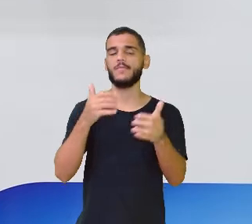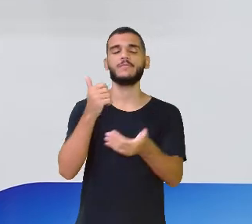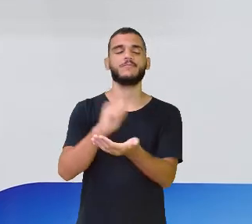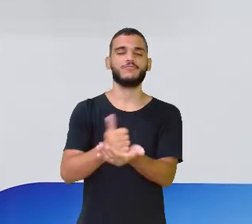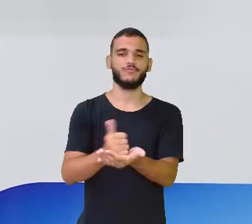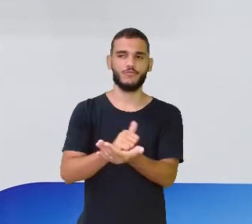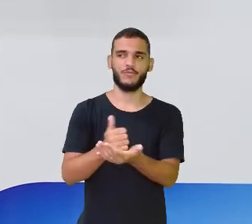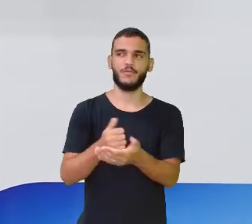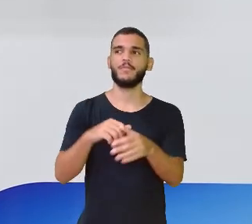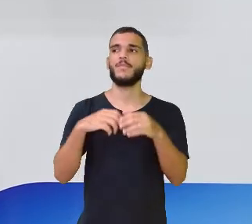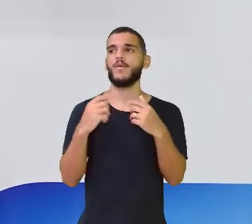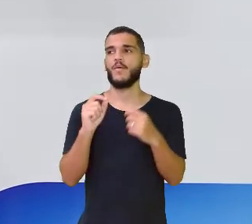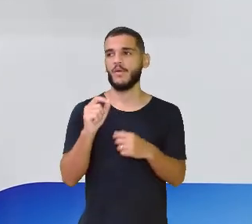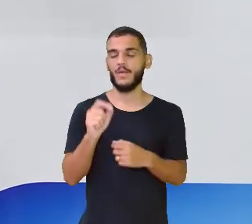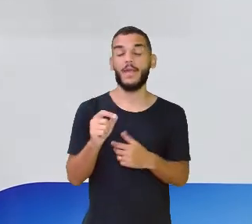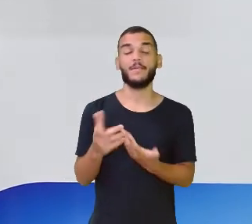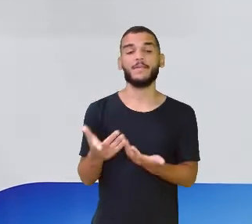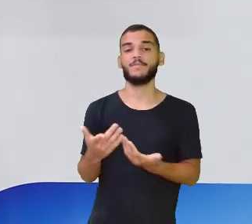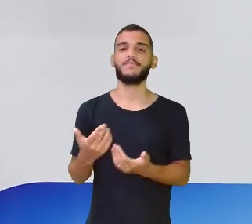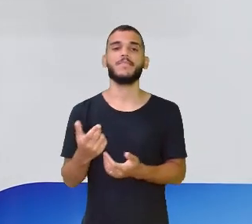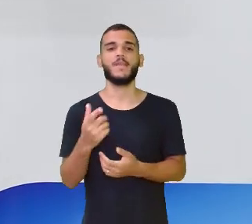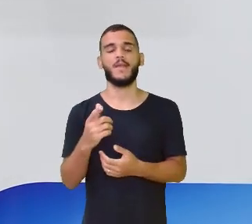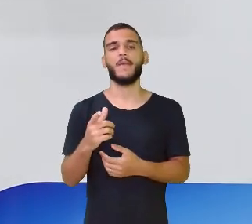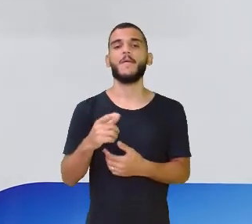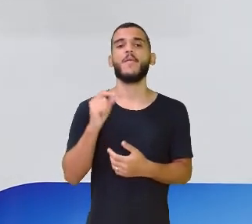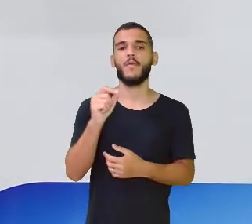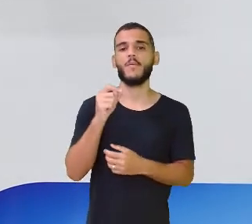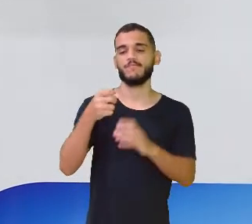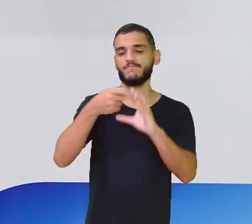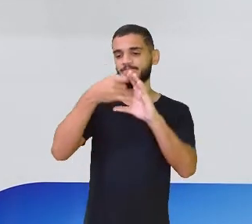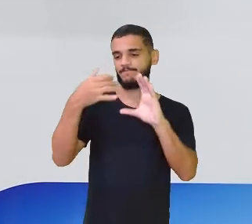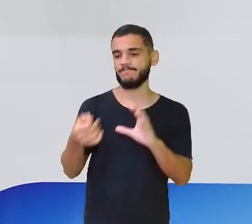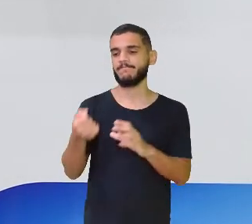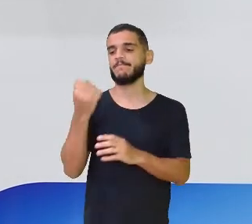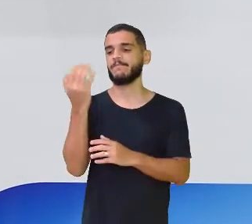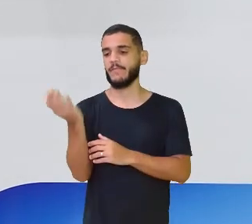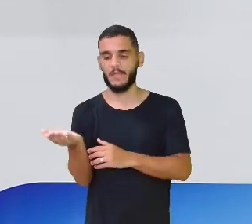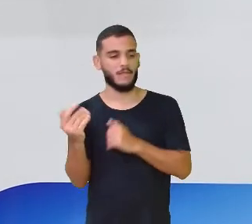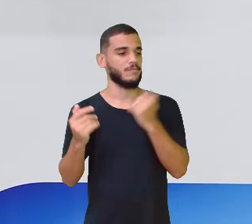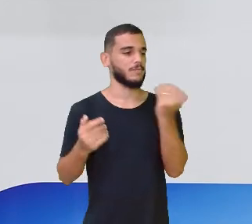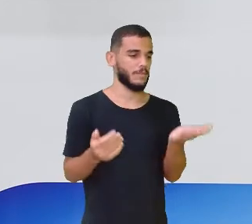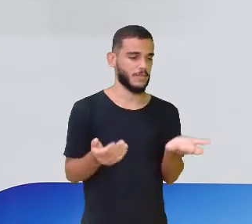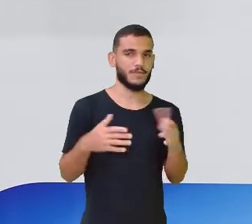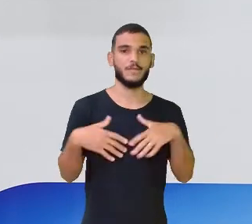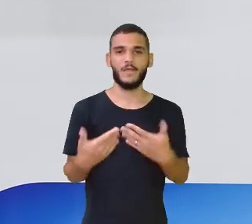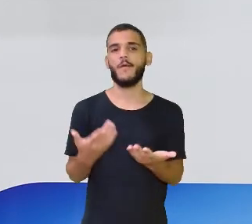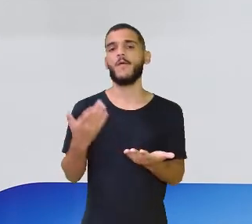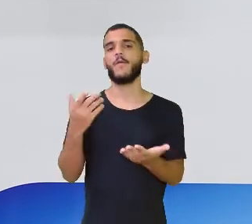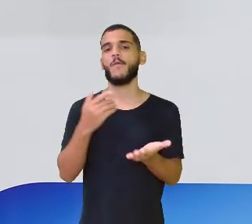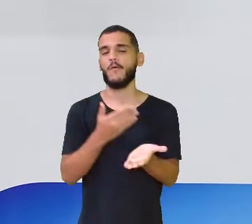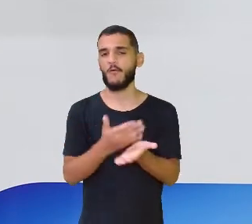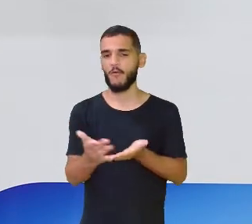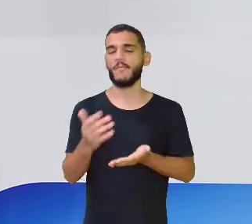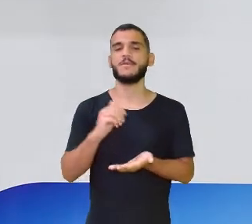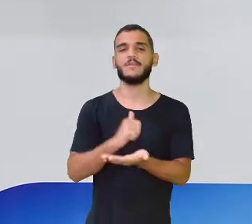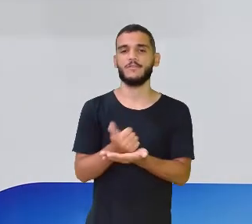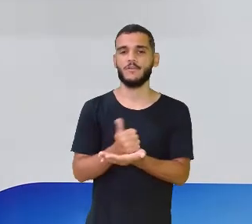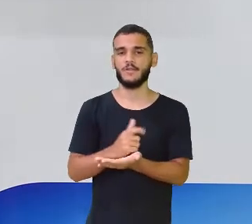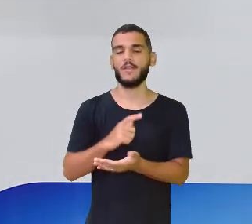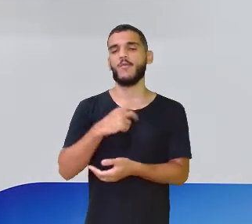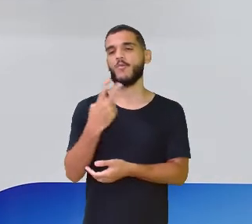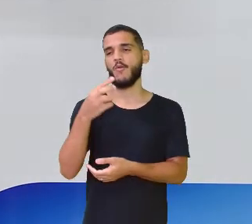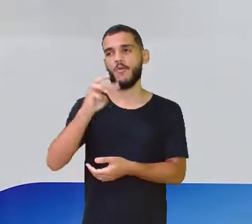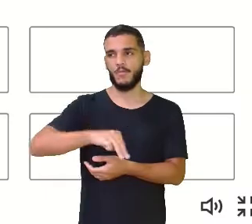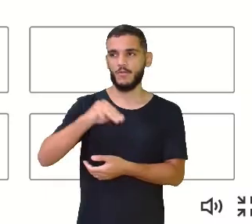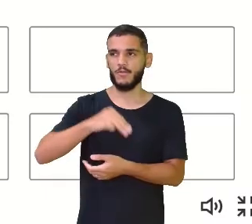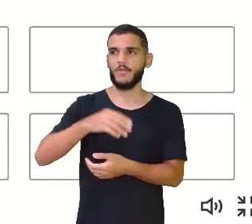tá? Fatores bióticos e abióticos. Então vamos ver? Vamos dar o play aí, vamos começar esse jogo que a gente tem uns 2 minutinhos para